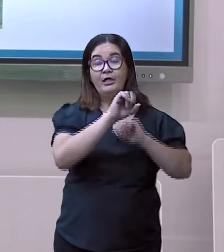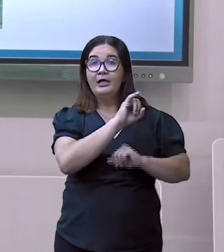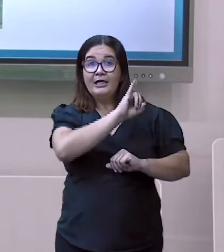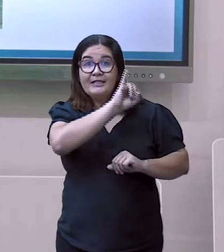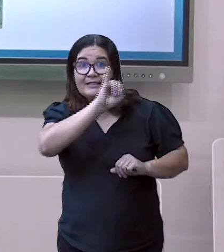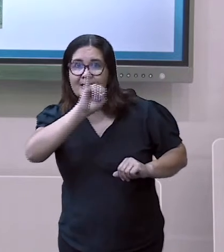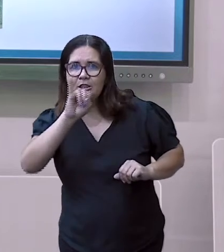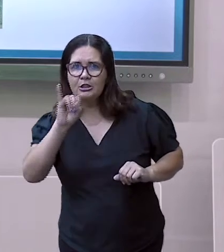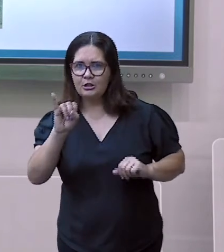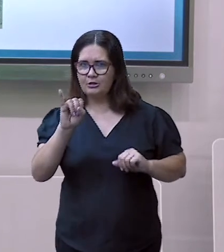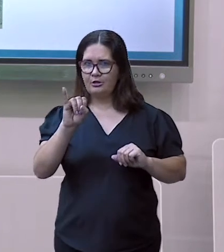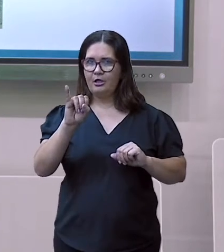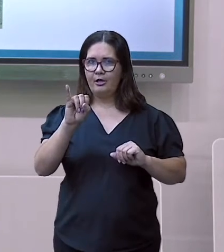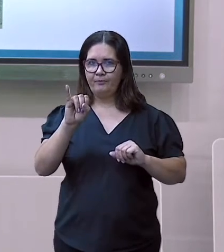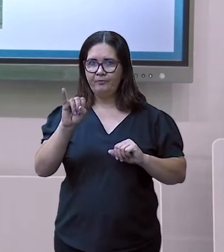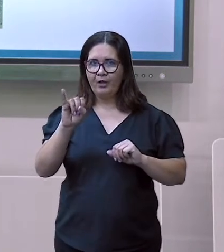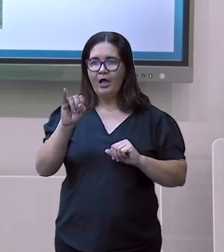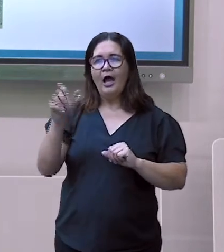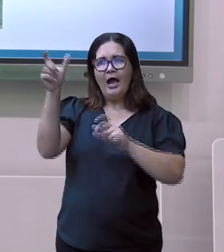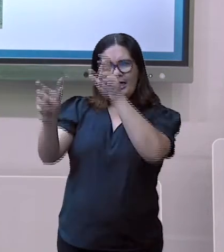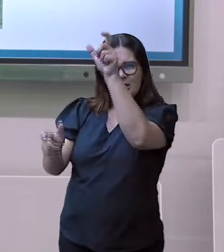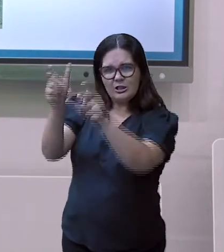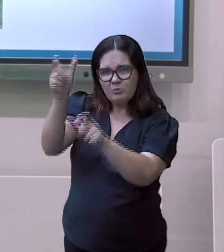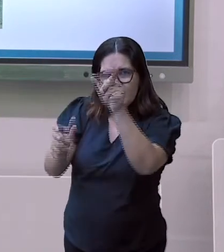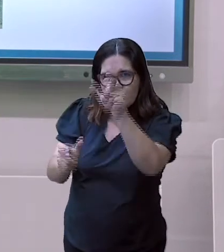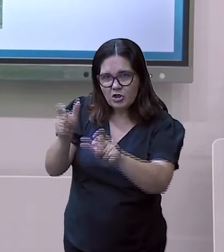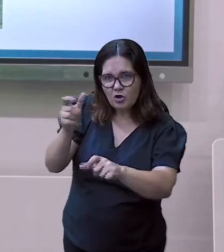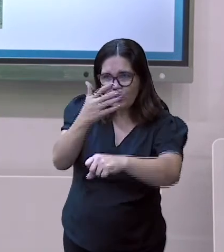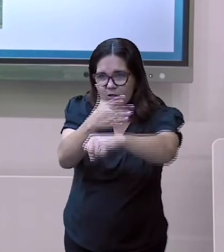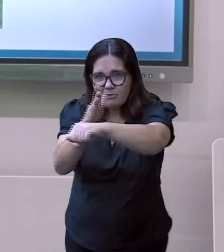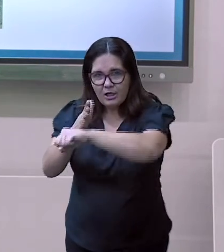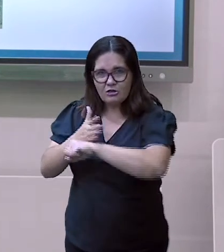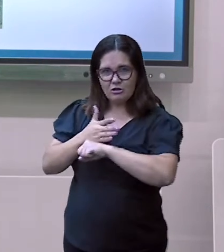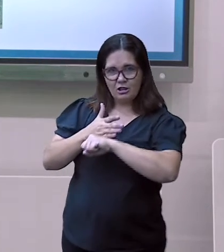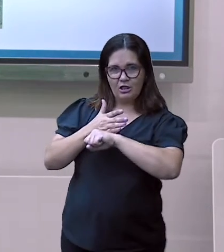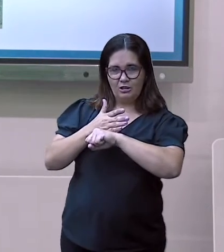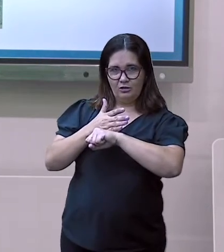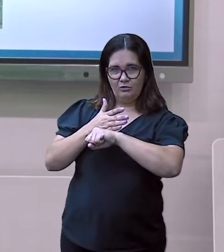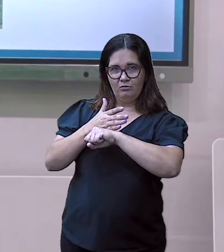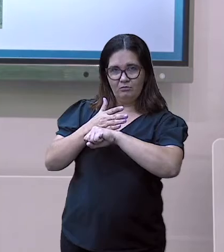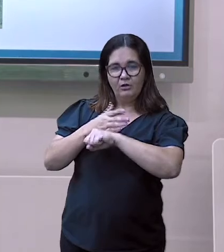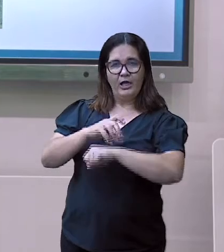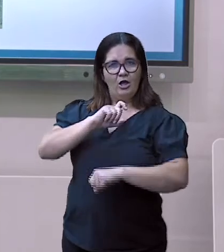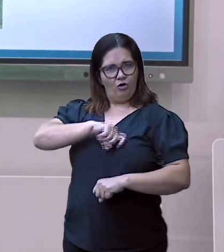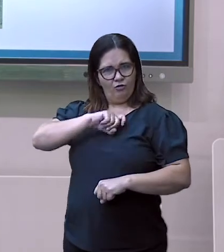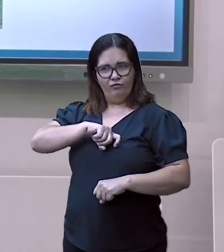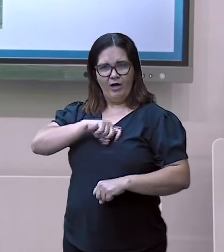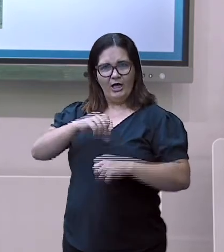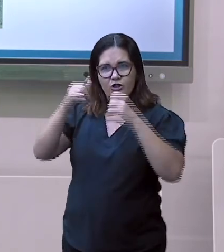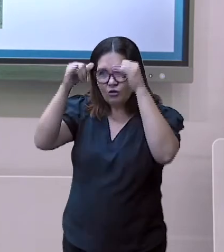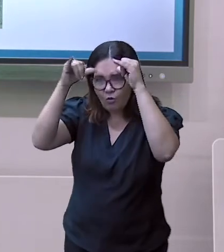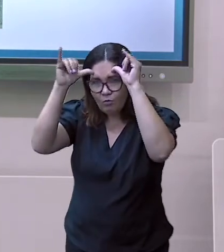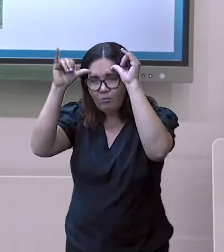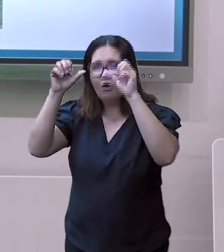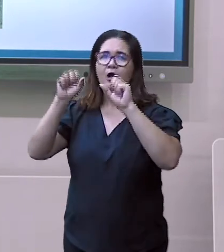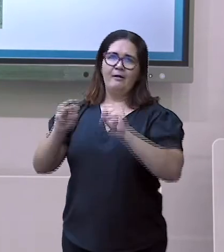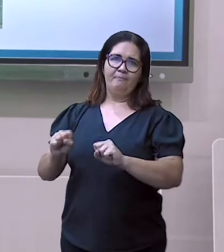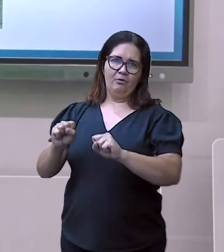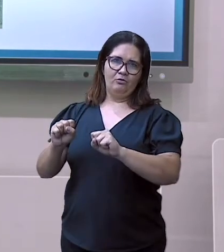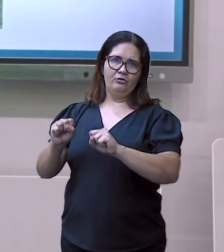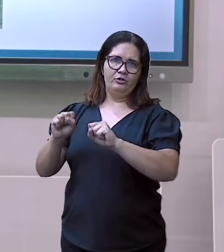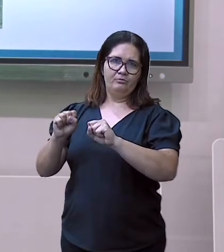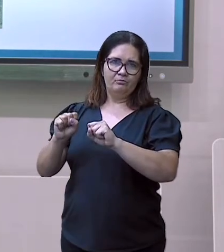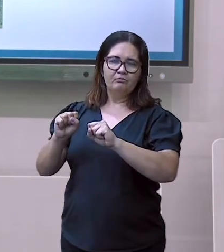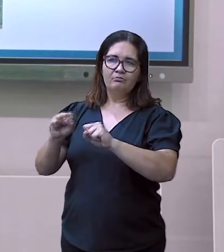R$ 10.000 para quem for pego praticando ou fazendo parte dessa festa. Por que tem que